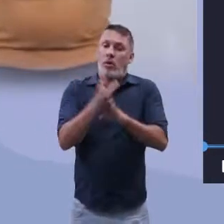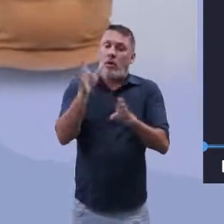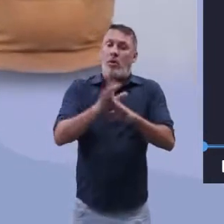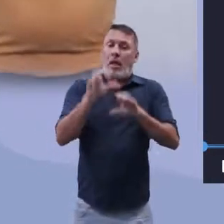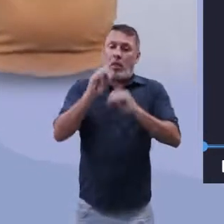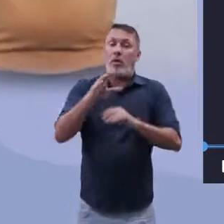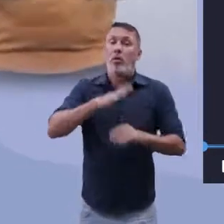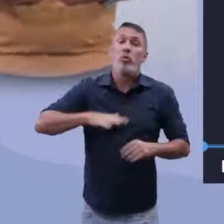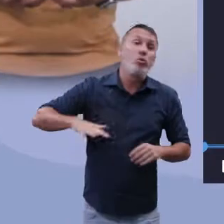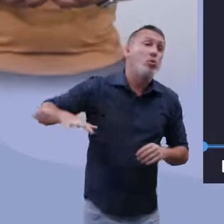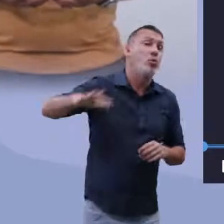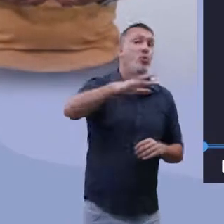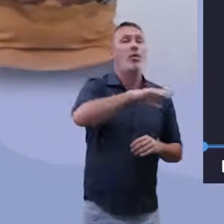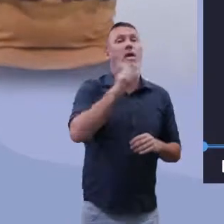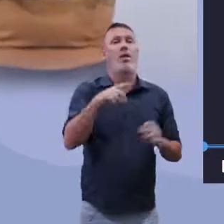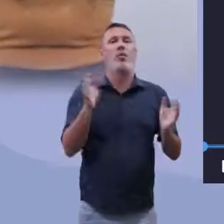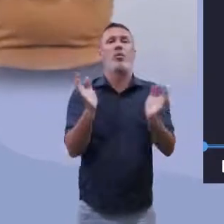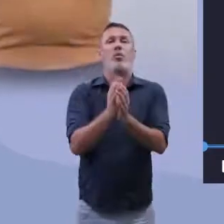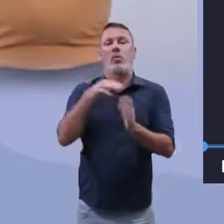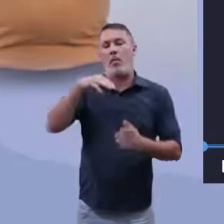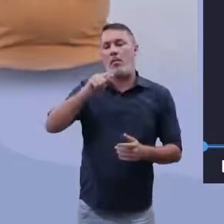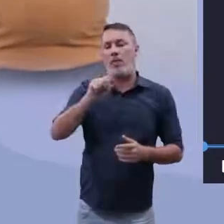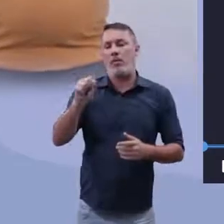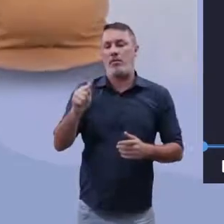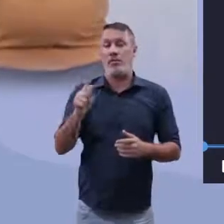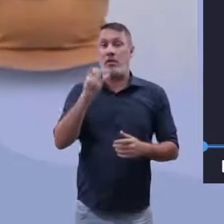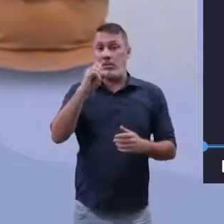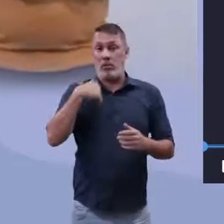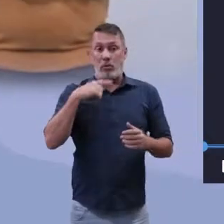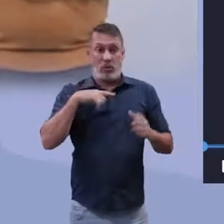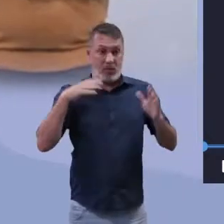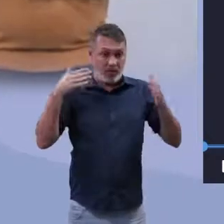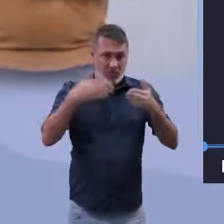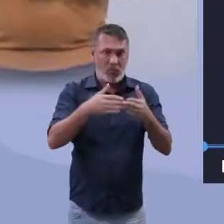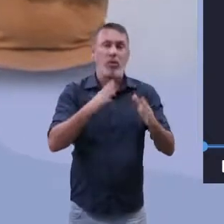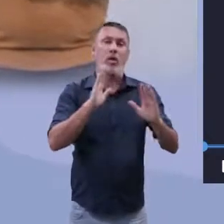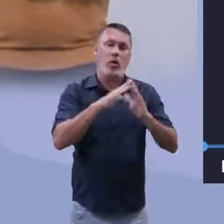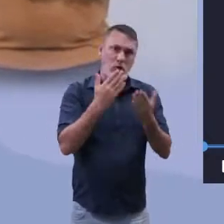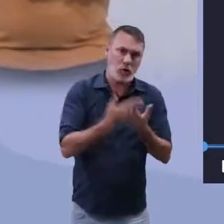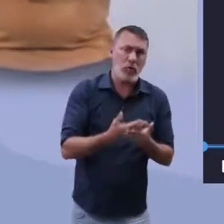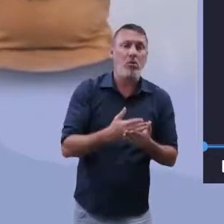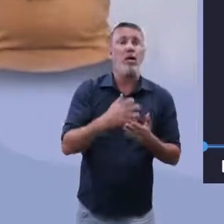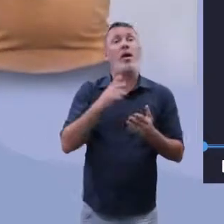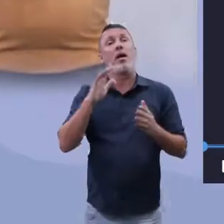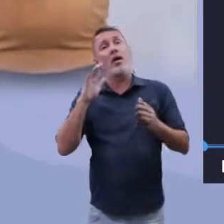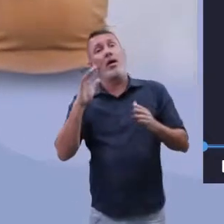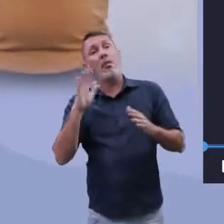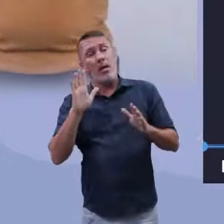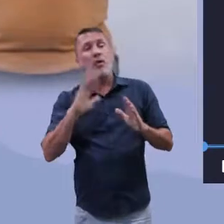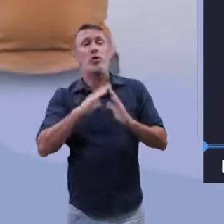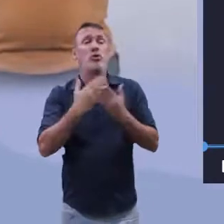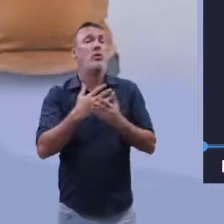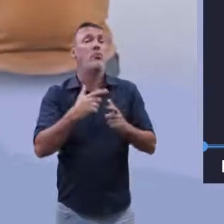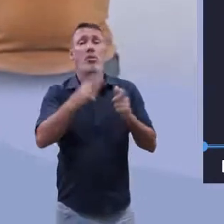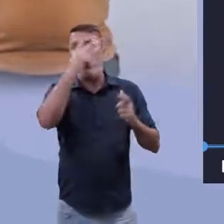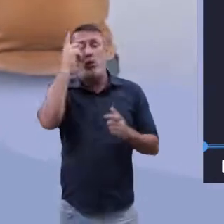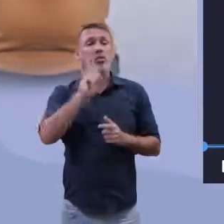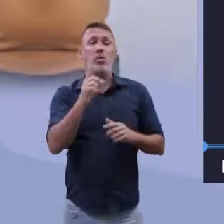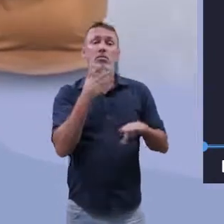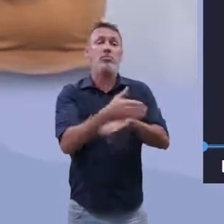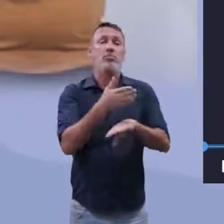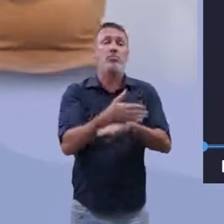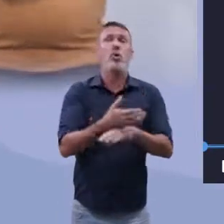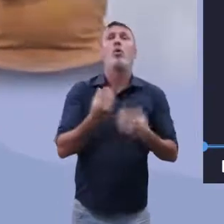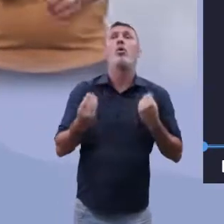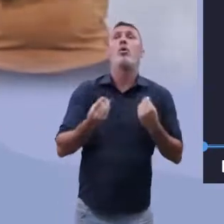de educação em massa. Então, se eu tenho que educar, eu uso a escola. Mas tem pessoas que não têm mais acesso à escola, mas